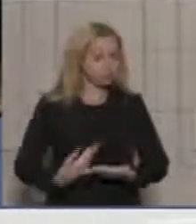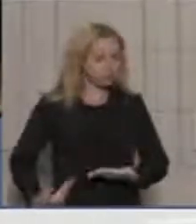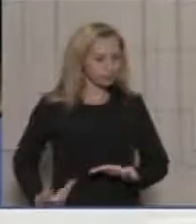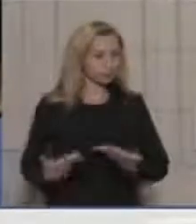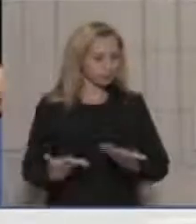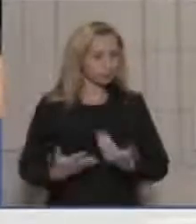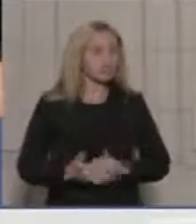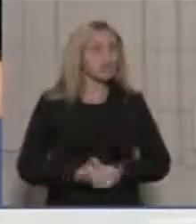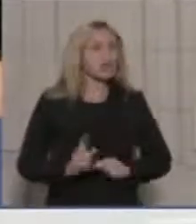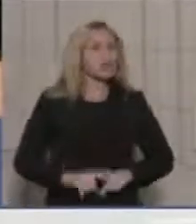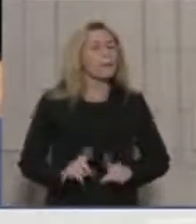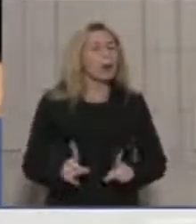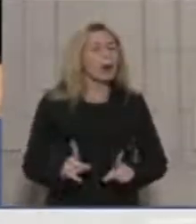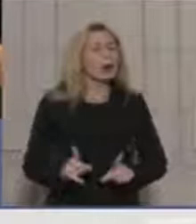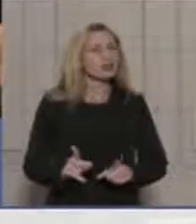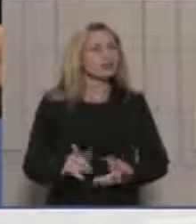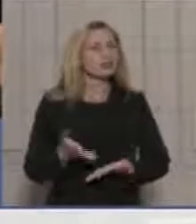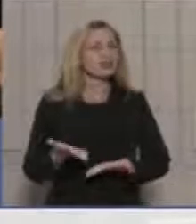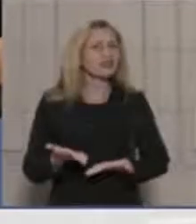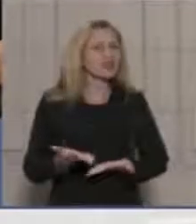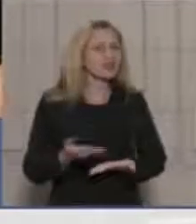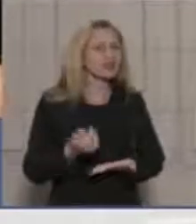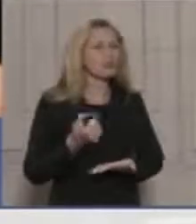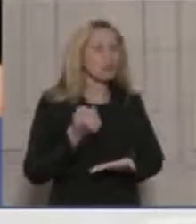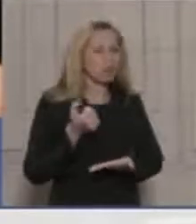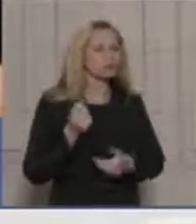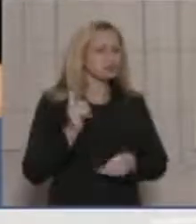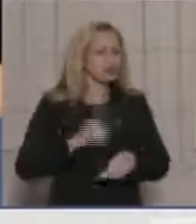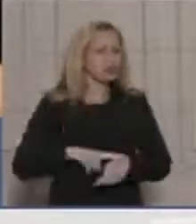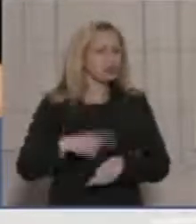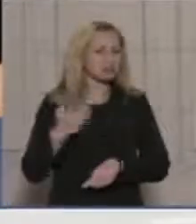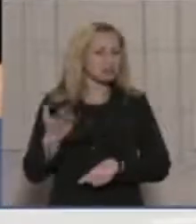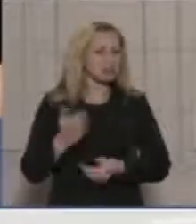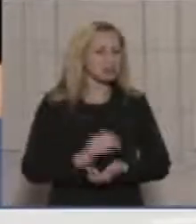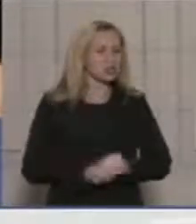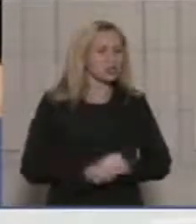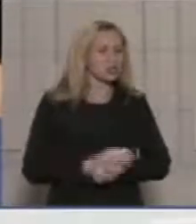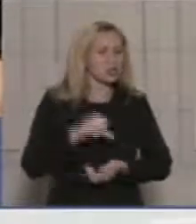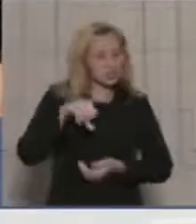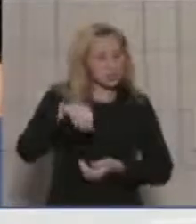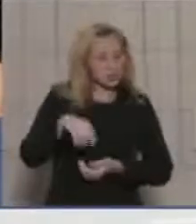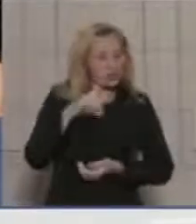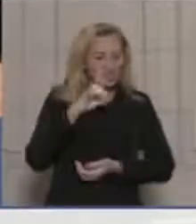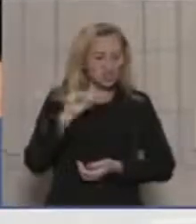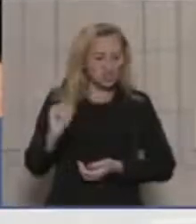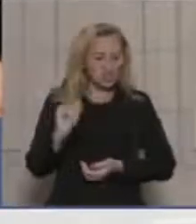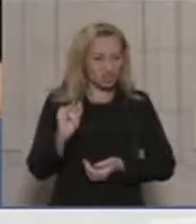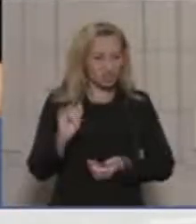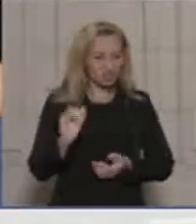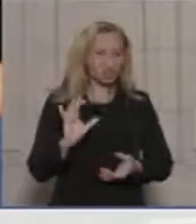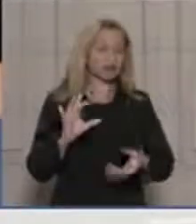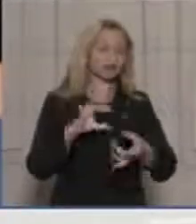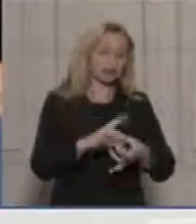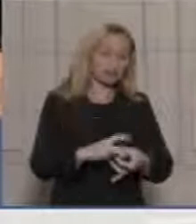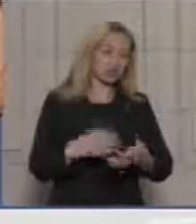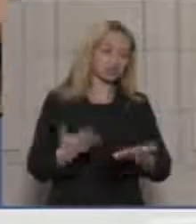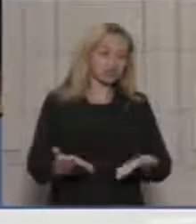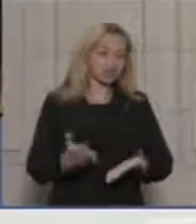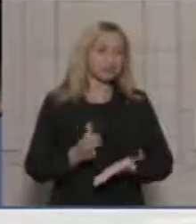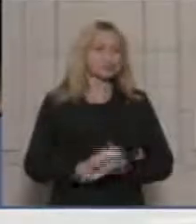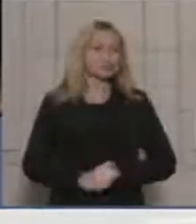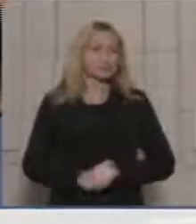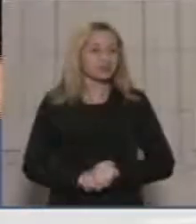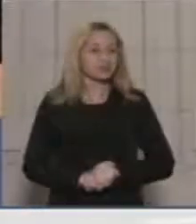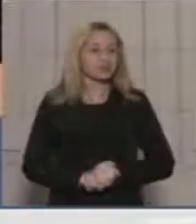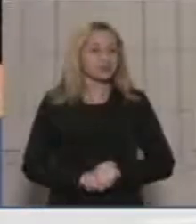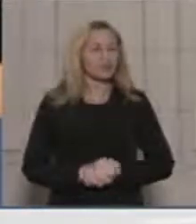Mas daqui a muito pouco tempo, esses 90 dias se complementarão,